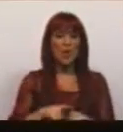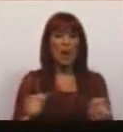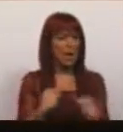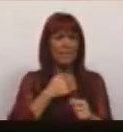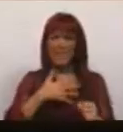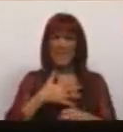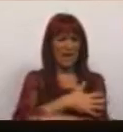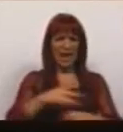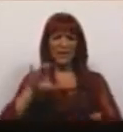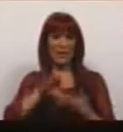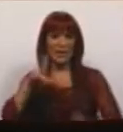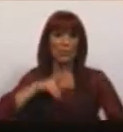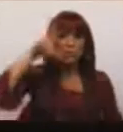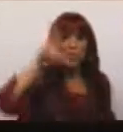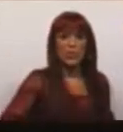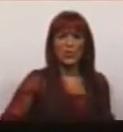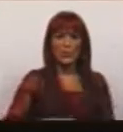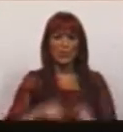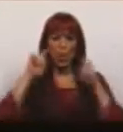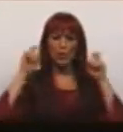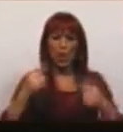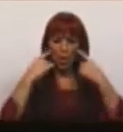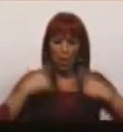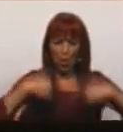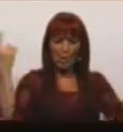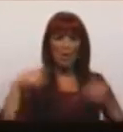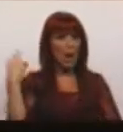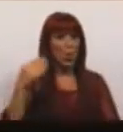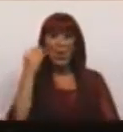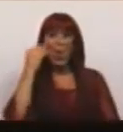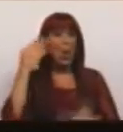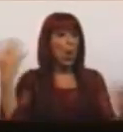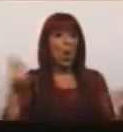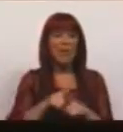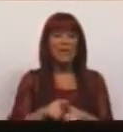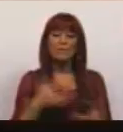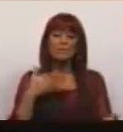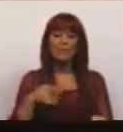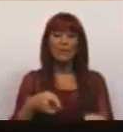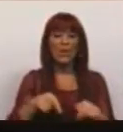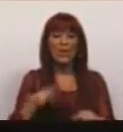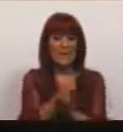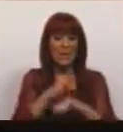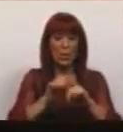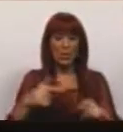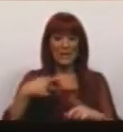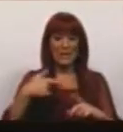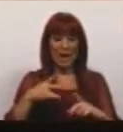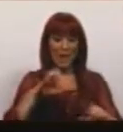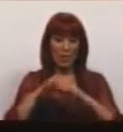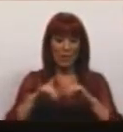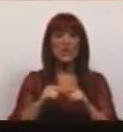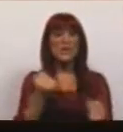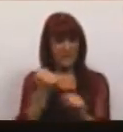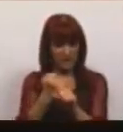grande empresa de capitais nacionais sob controle público, a única forma, aliás, de assegurar que o setor das telecomunicações esteja